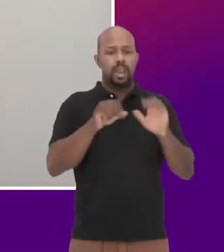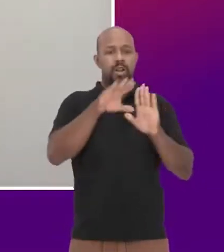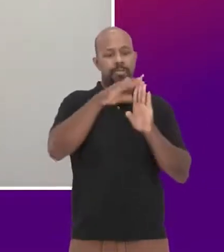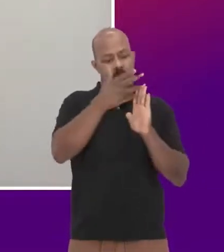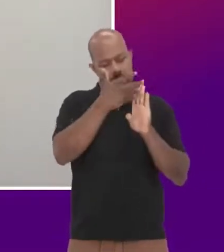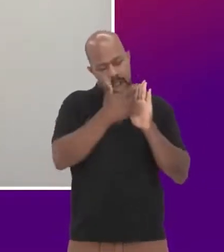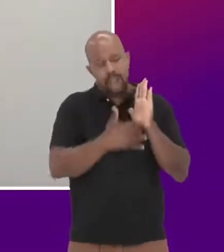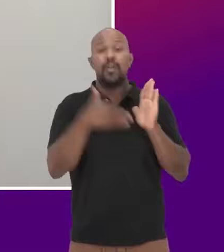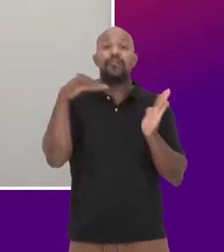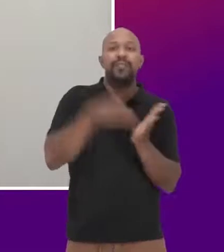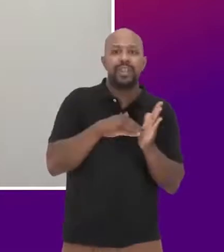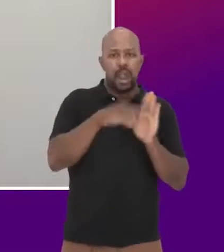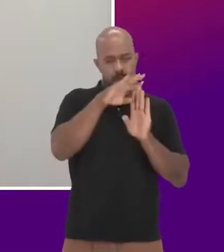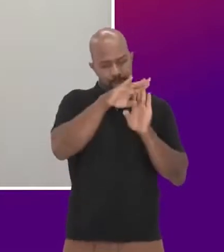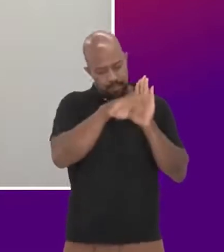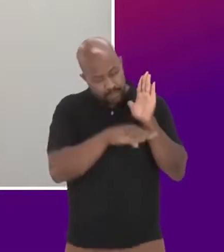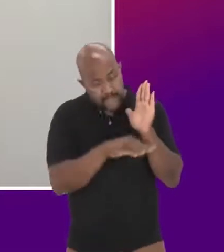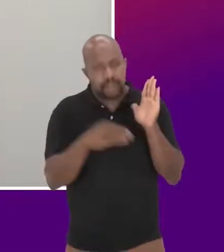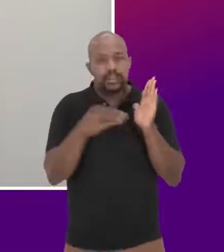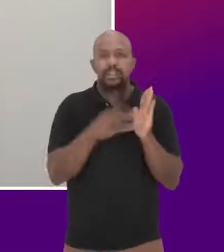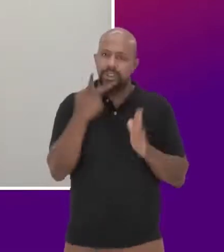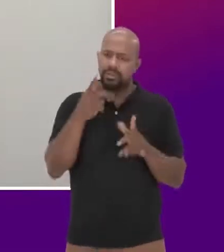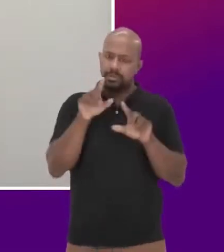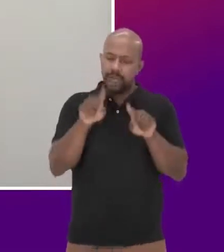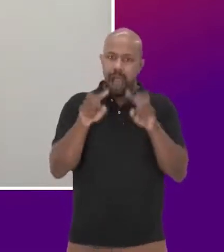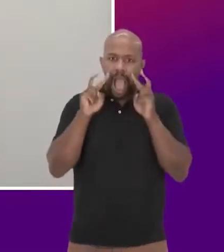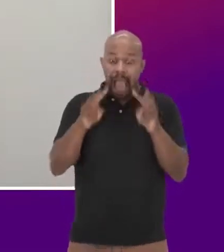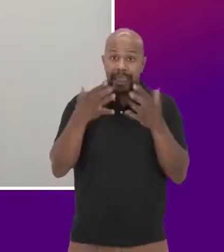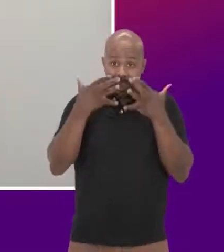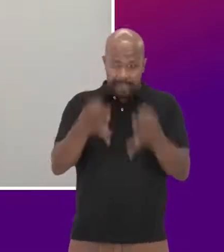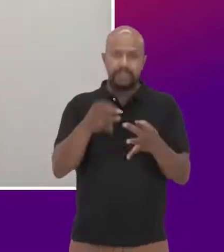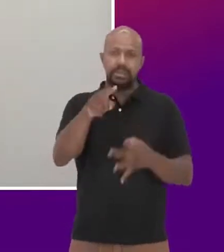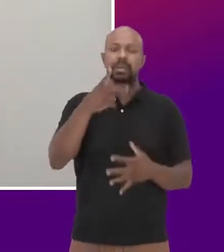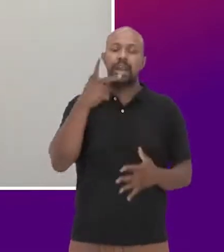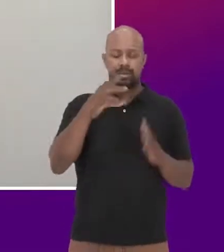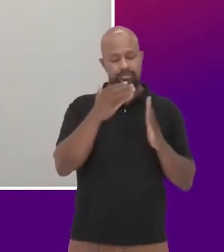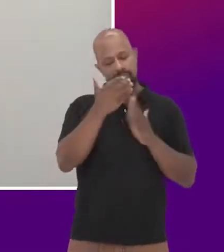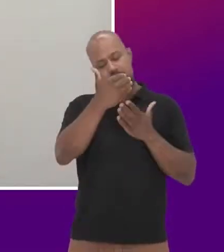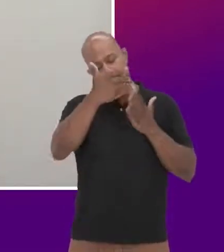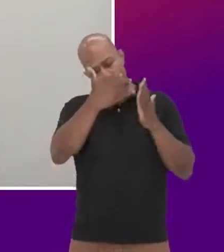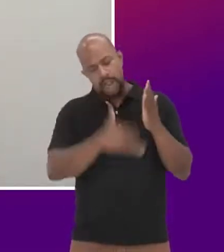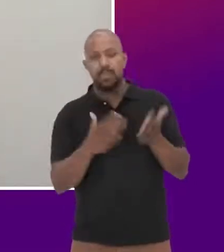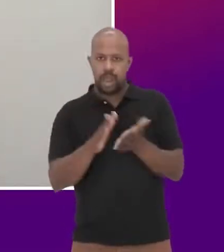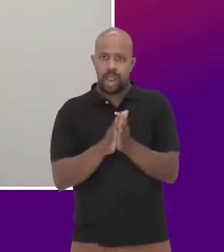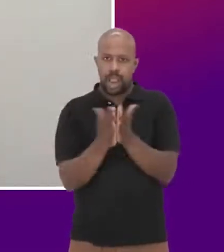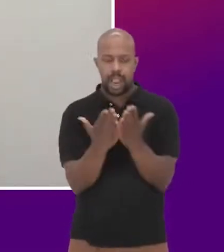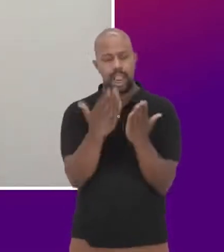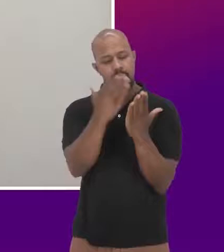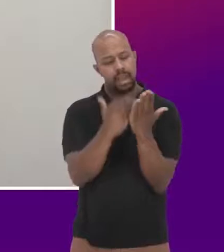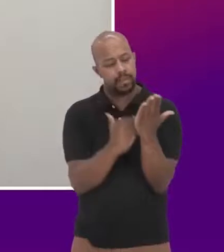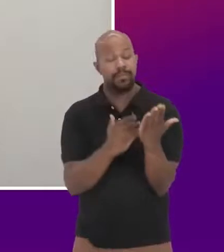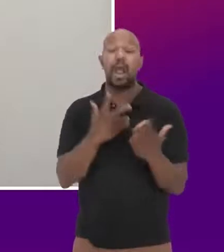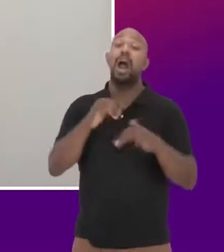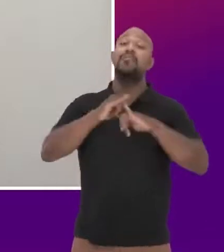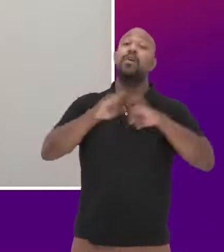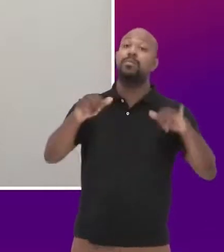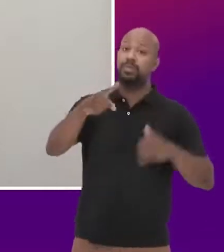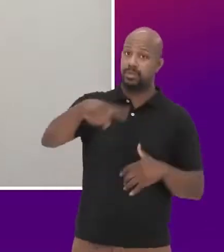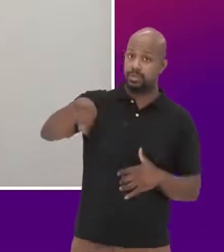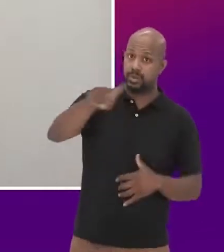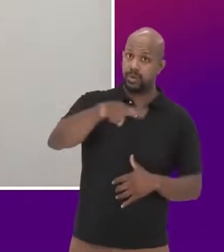cardápio, uma maneira elegante de chamar a atenção das pessoas, que era o seguinte, assim: informamos aos